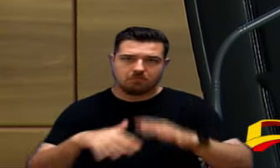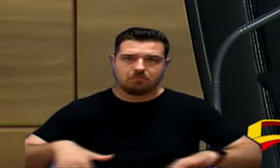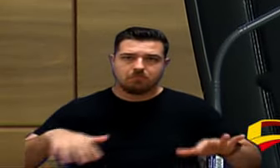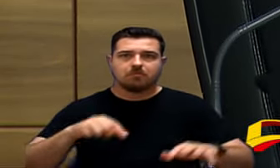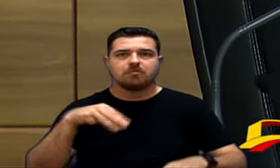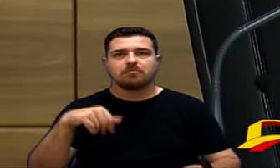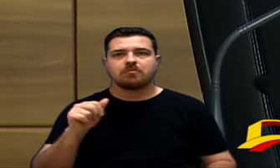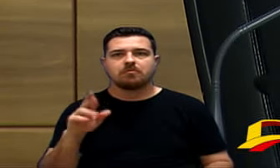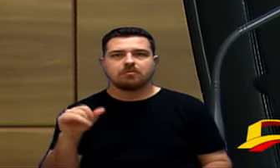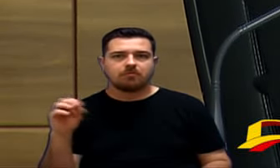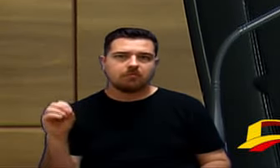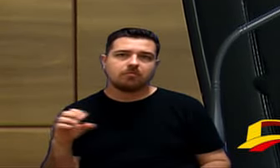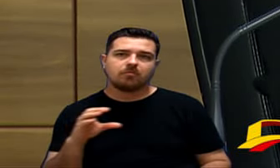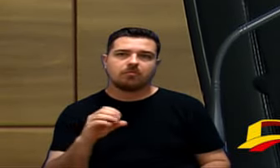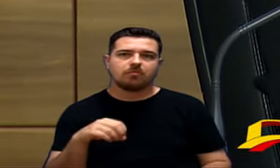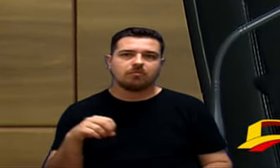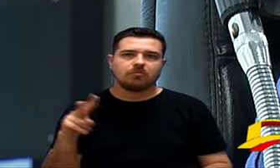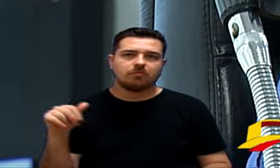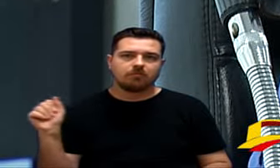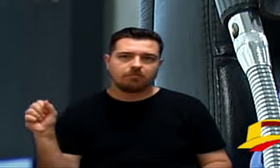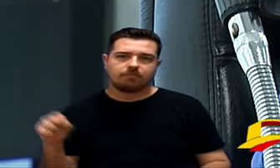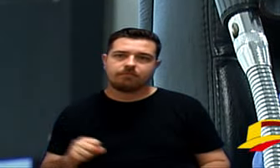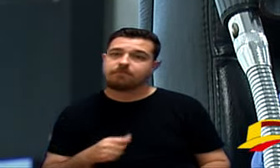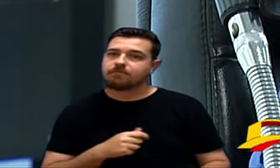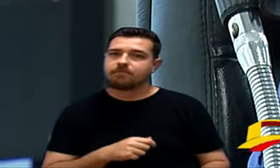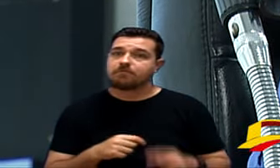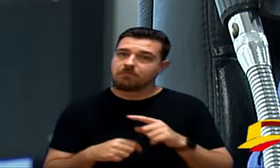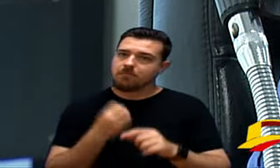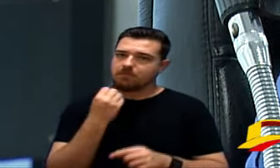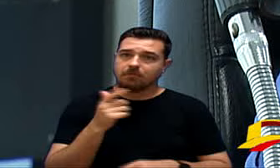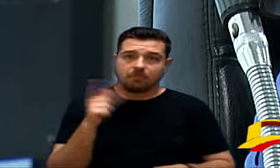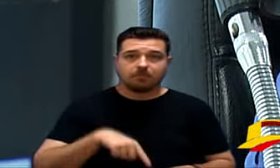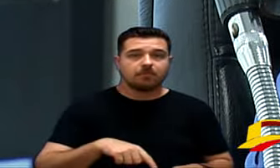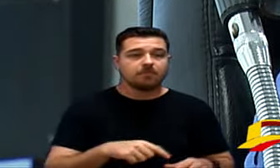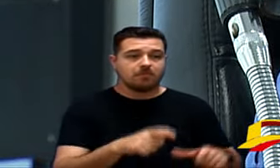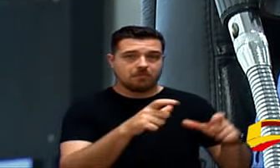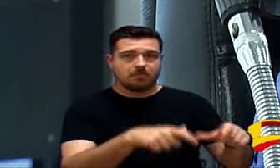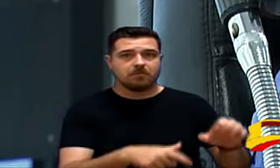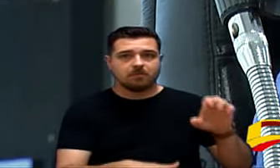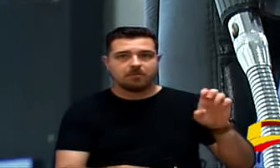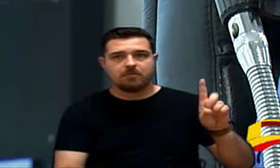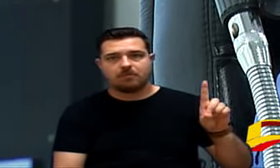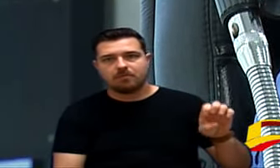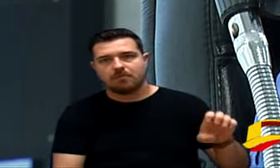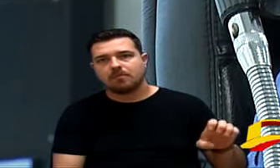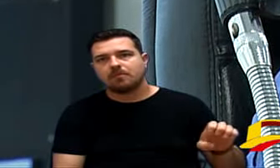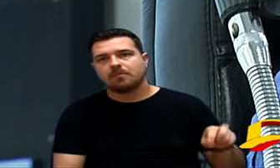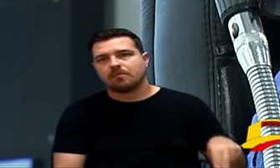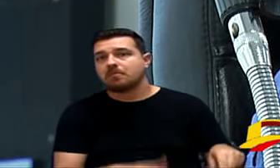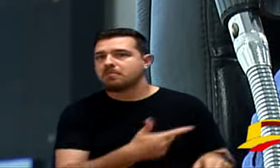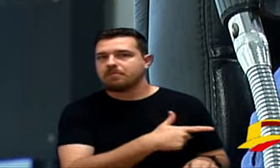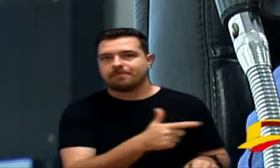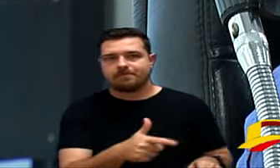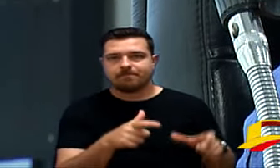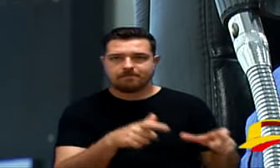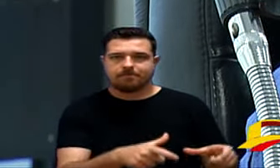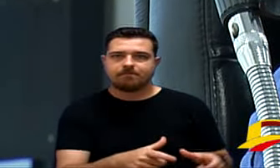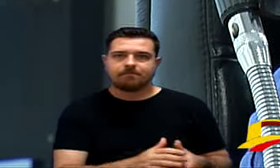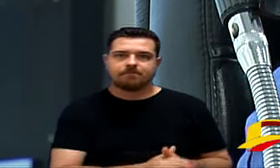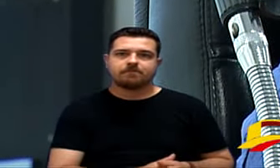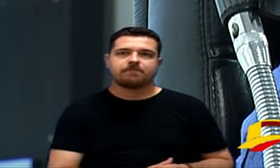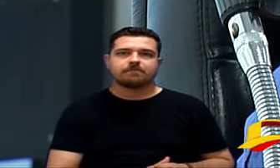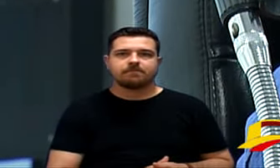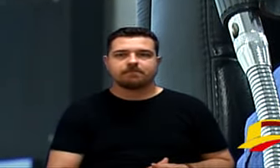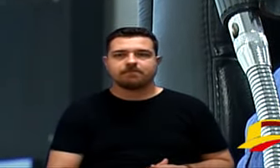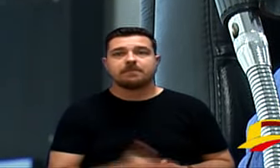Covas que é gante né mas no Eden nós não temos e é um o vereador sabe muito melhor do que eu né Vereador tá lá antes de seu